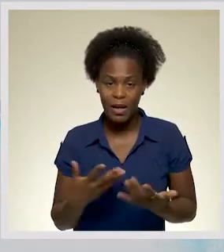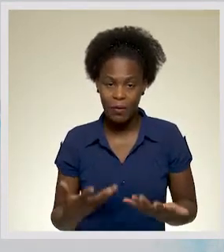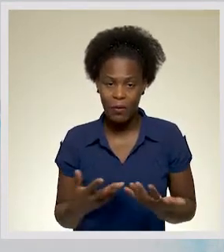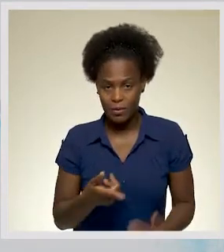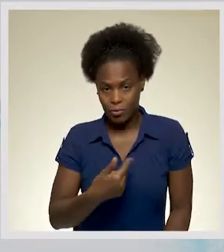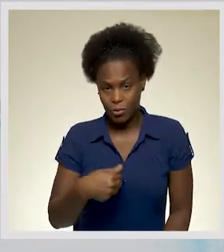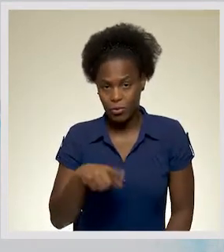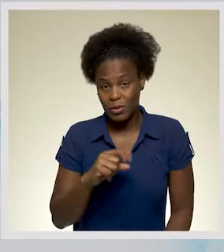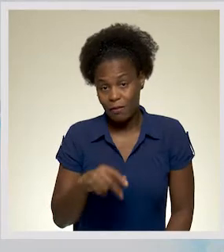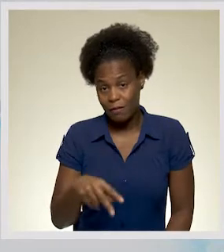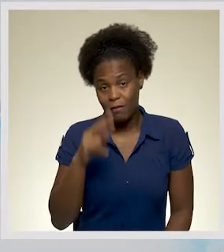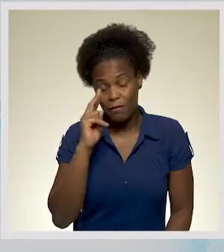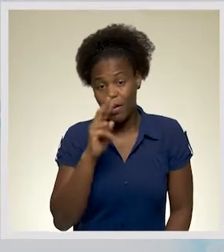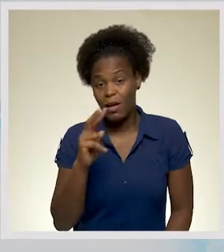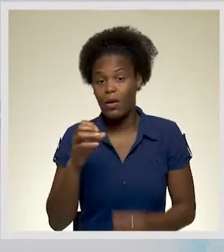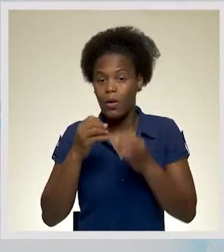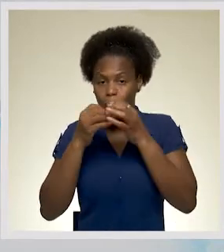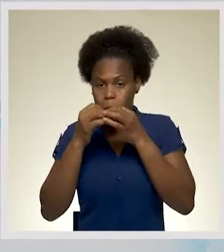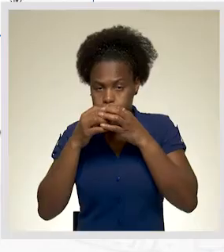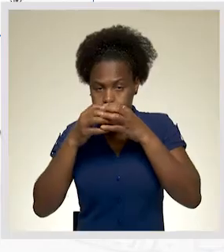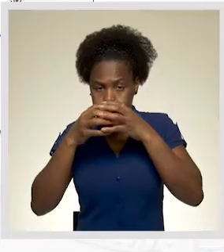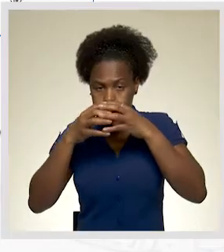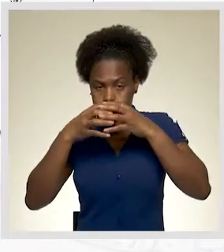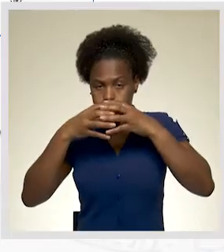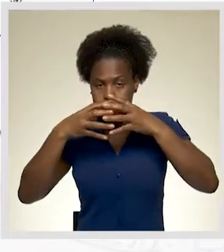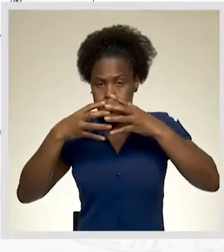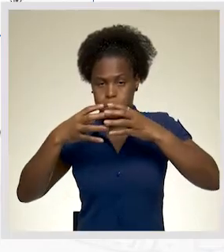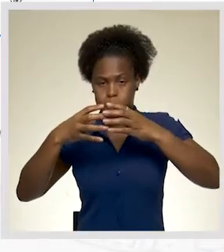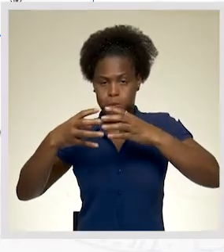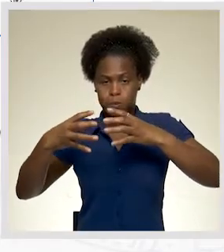os balões que o Carlos levou ao parque.